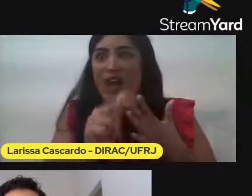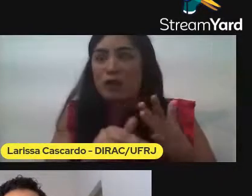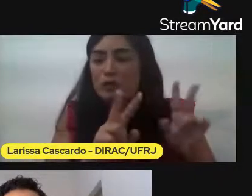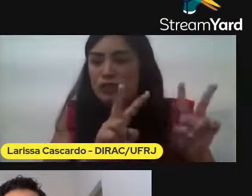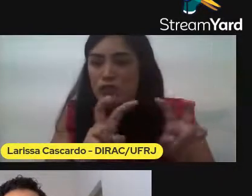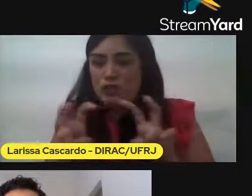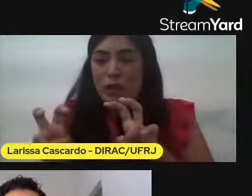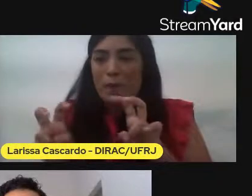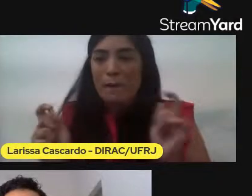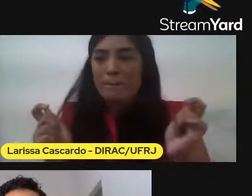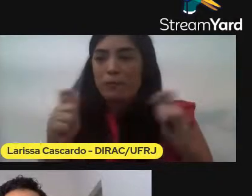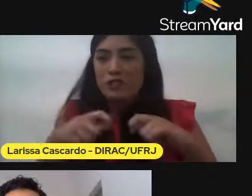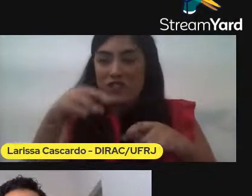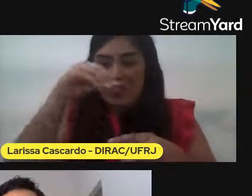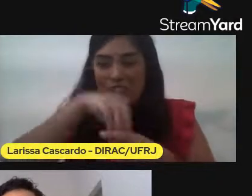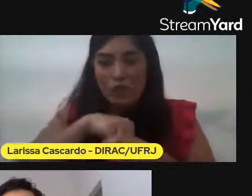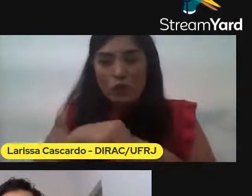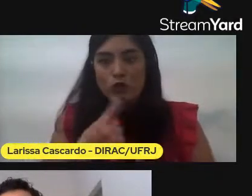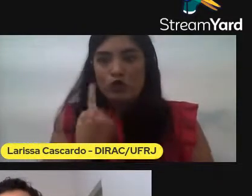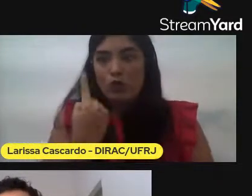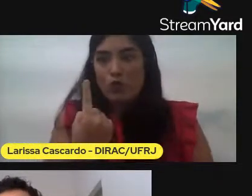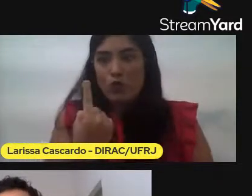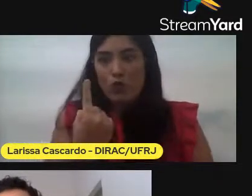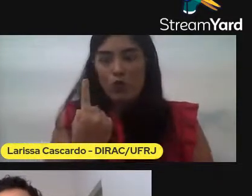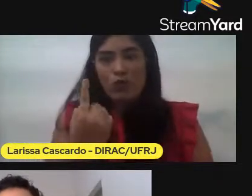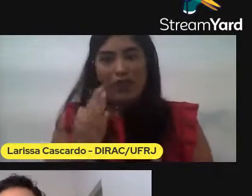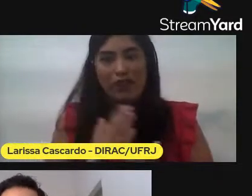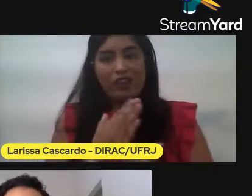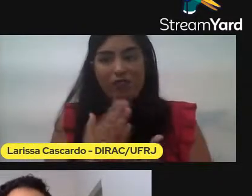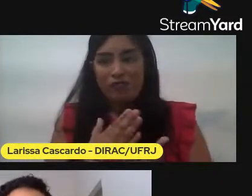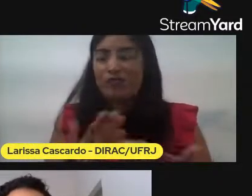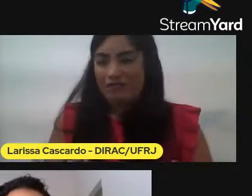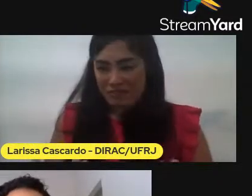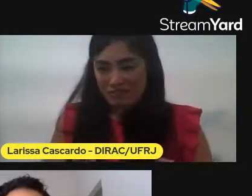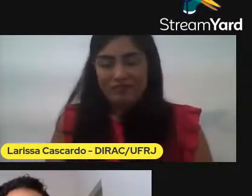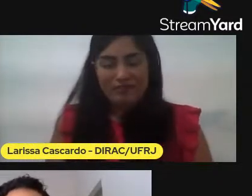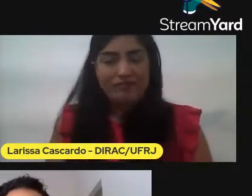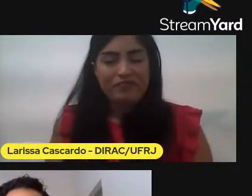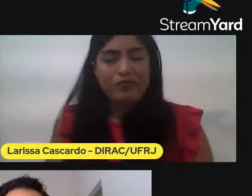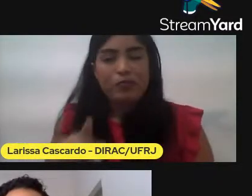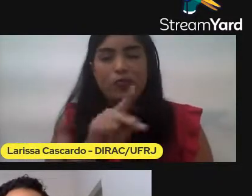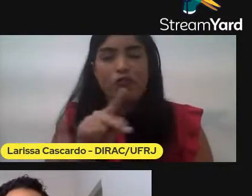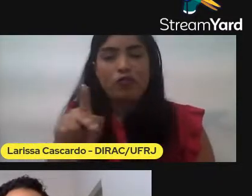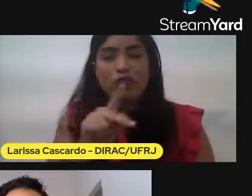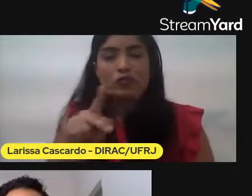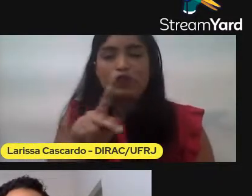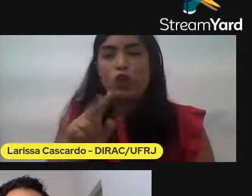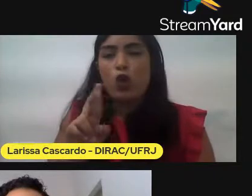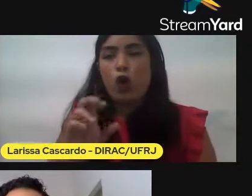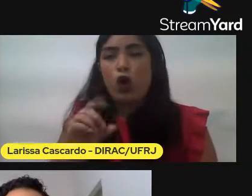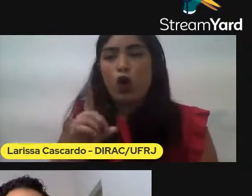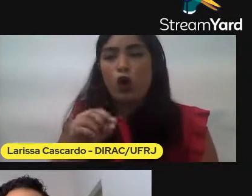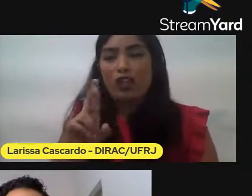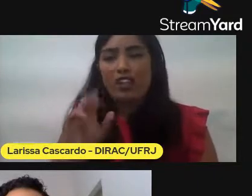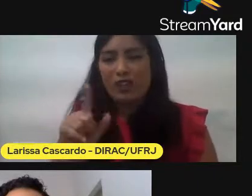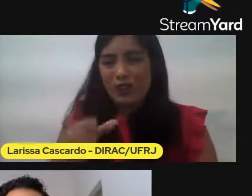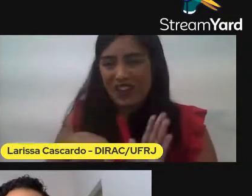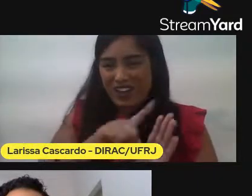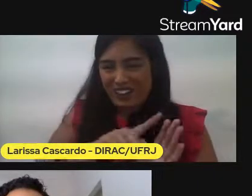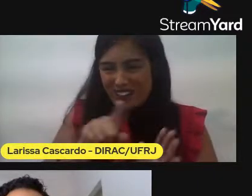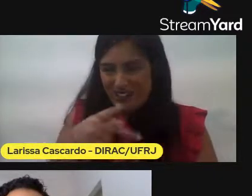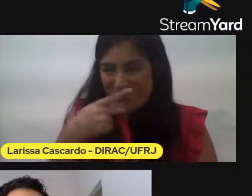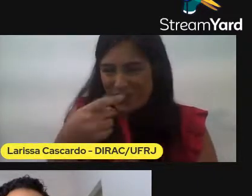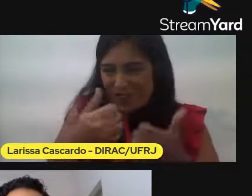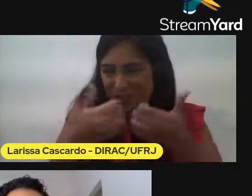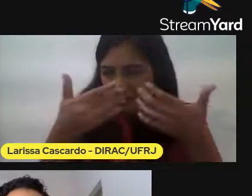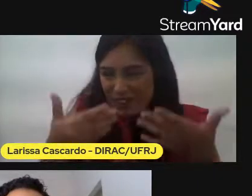sentido. Tal como o professor Rodrigo referiu, o livro é uma espécie